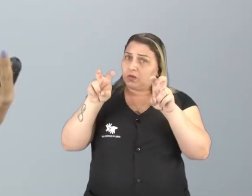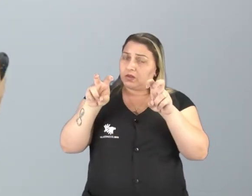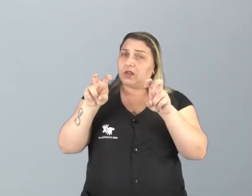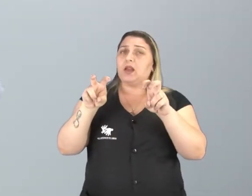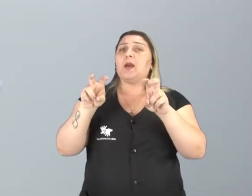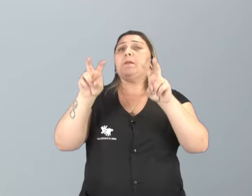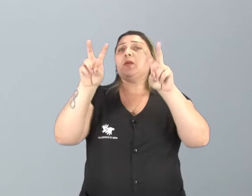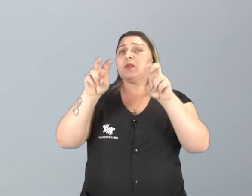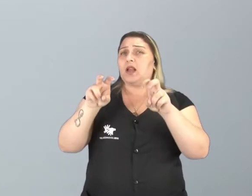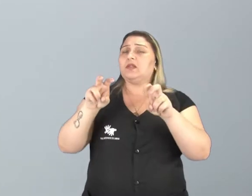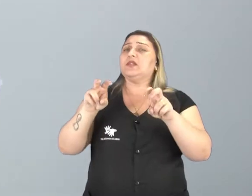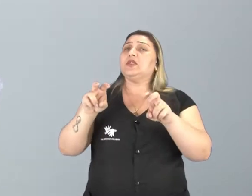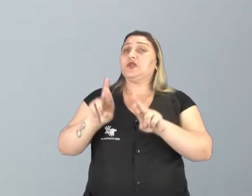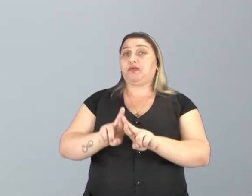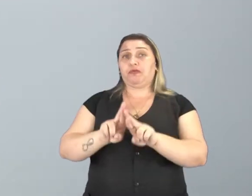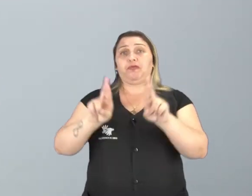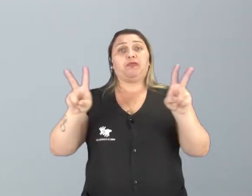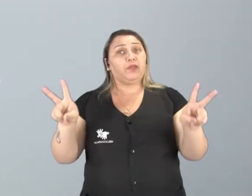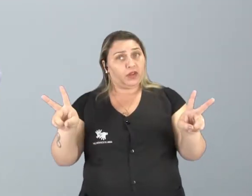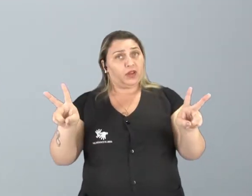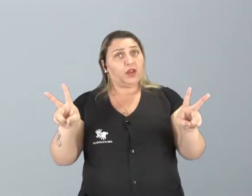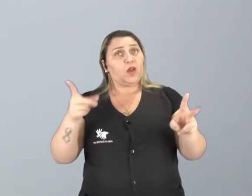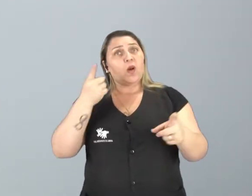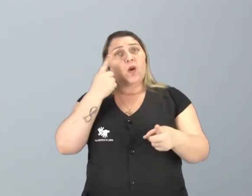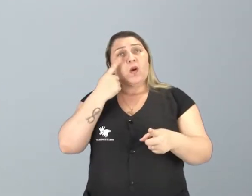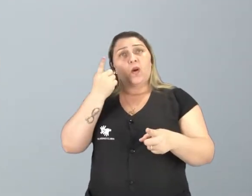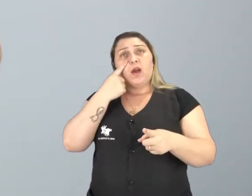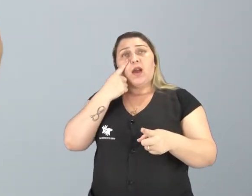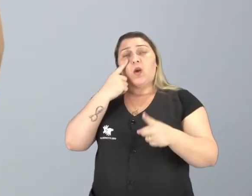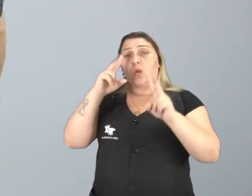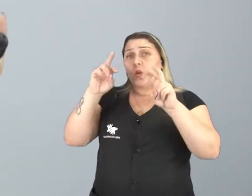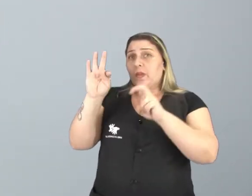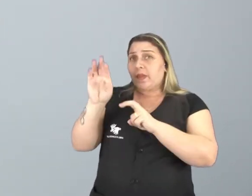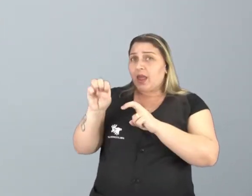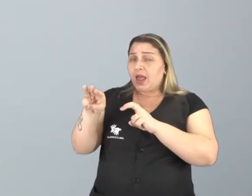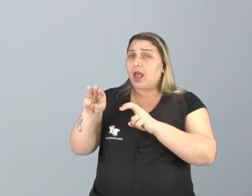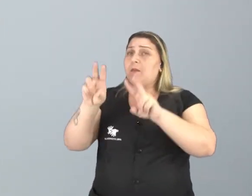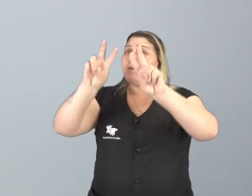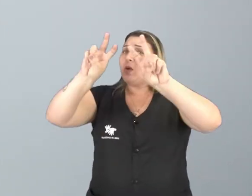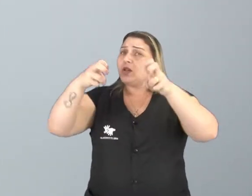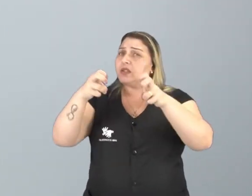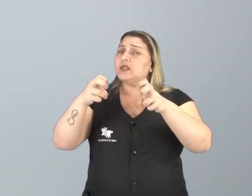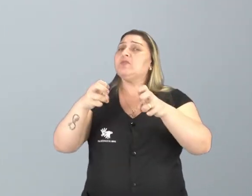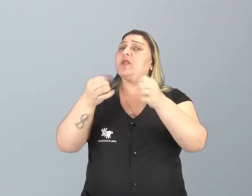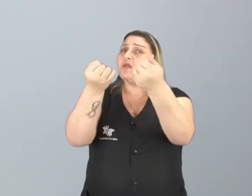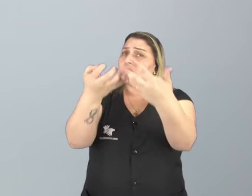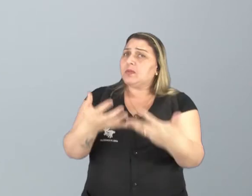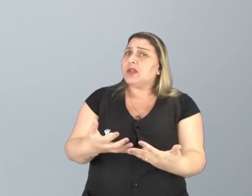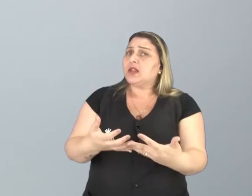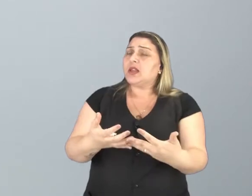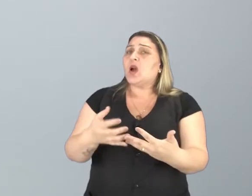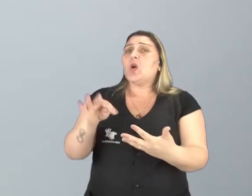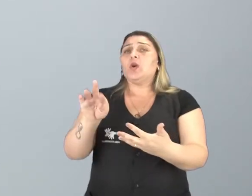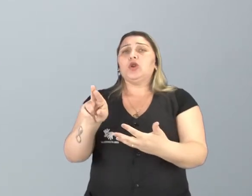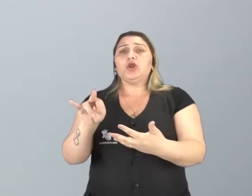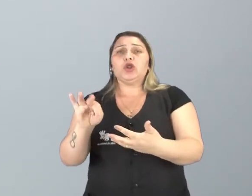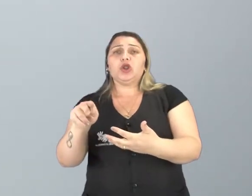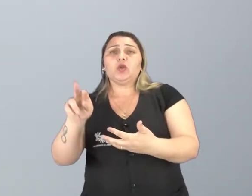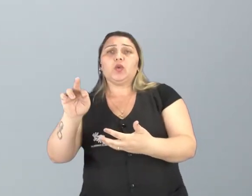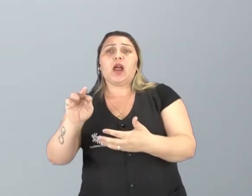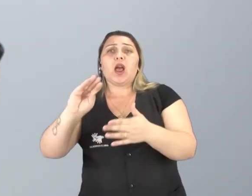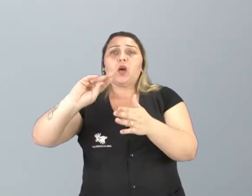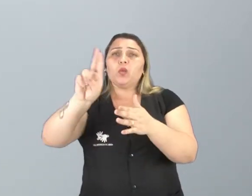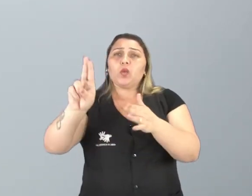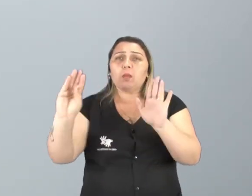coisas diferentes. Olha só, o tema é o assunto que eu vou debater. O título, eu vou nomear o meu texto